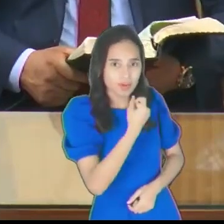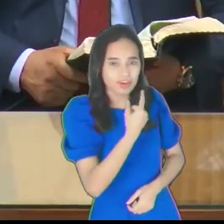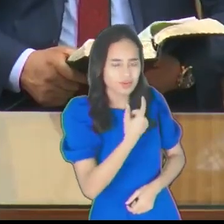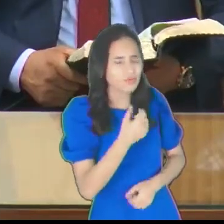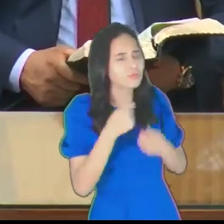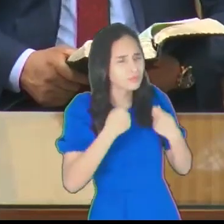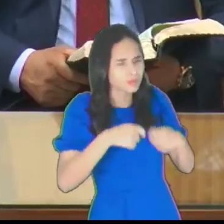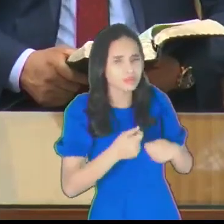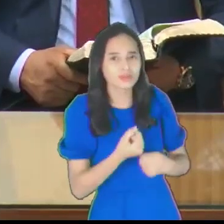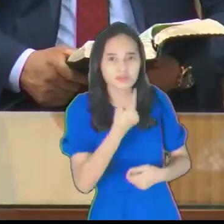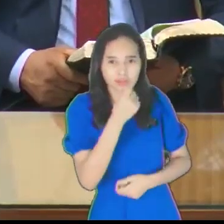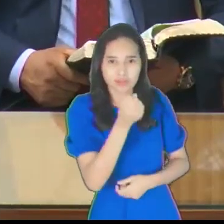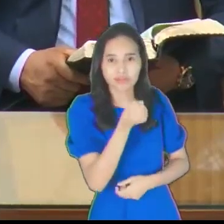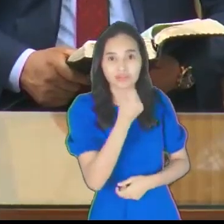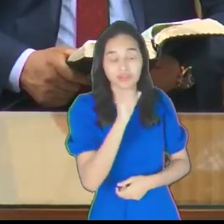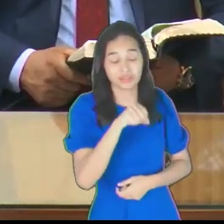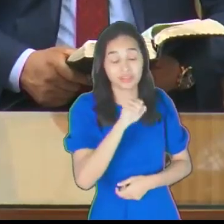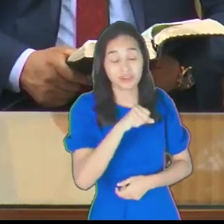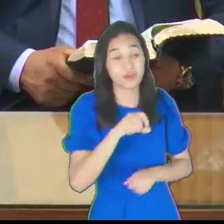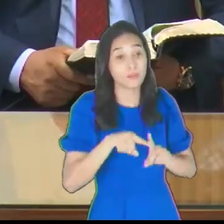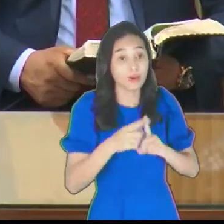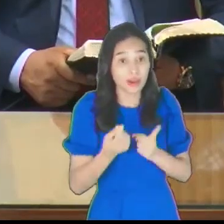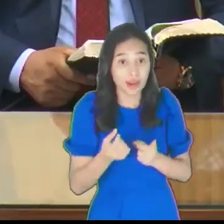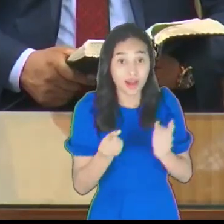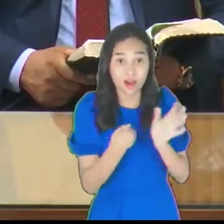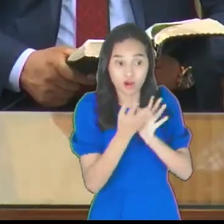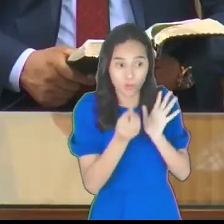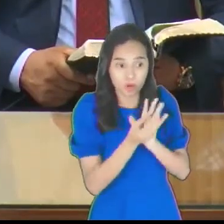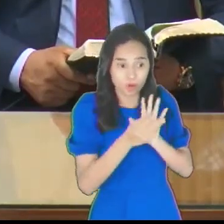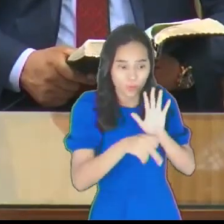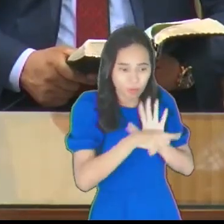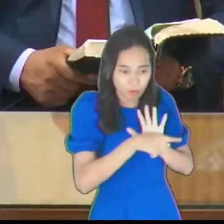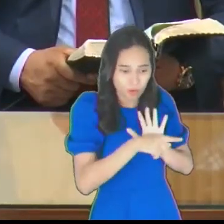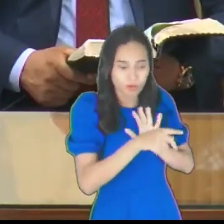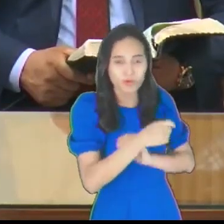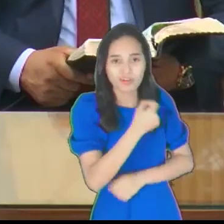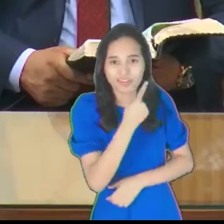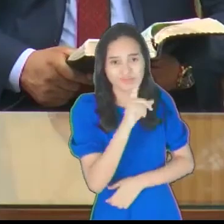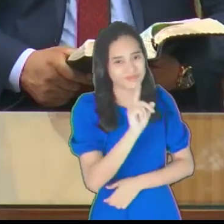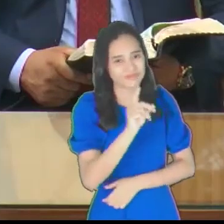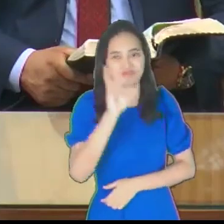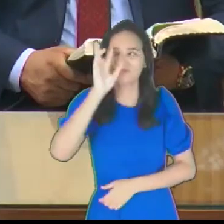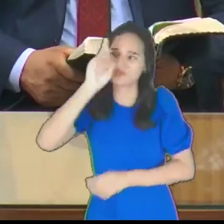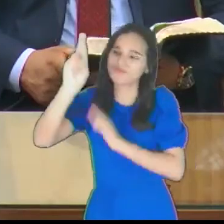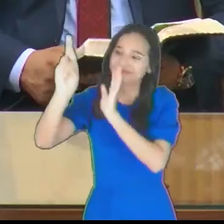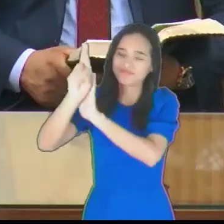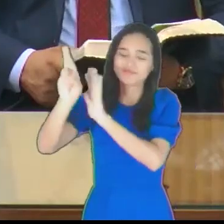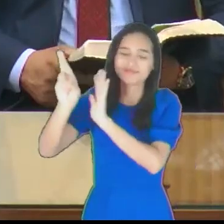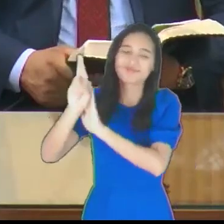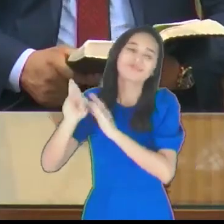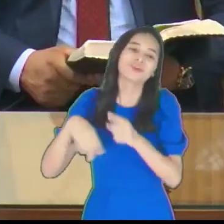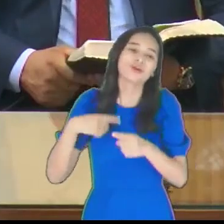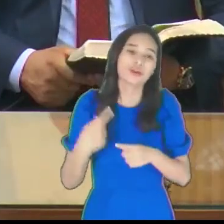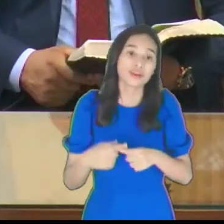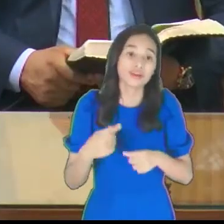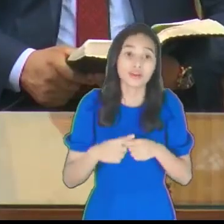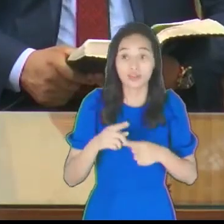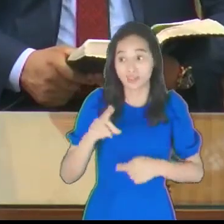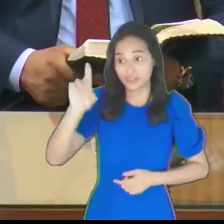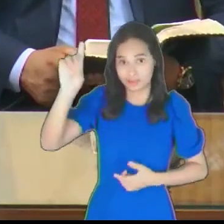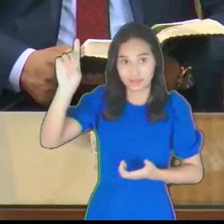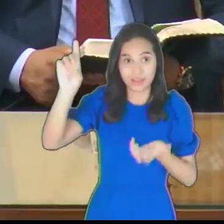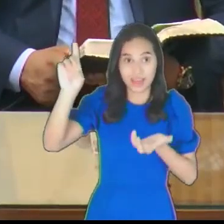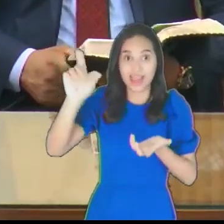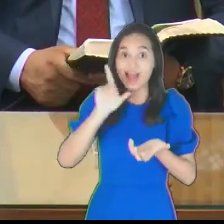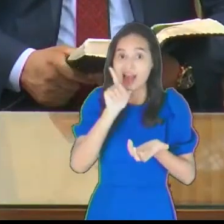quem vai fazer a obra não é o remédio, é o Senhor. Amém? Porque quando Deus quer, água do pote é